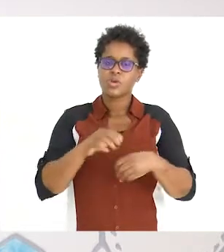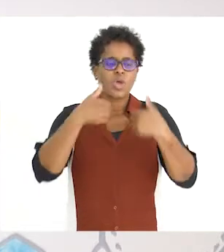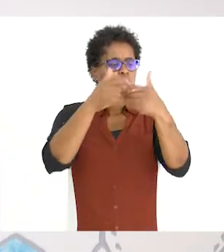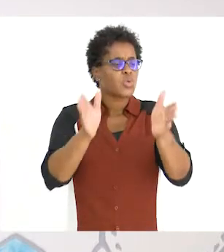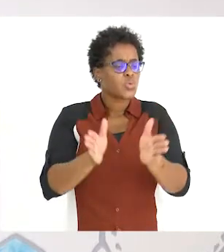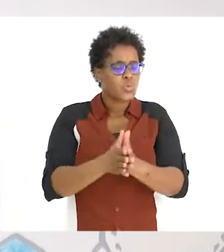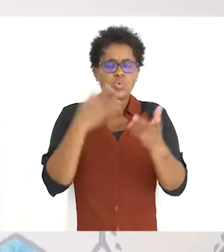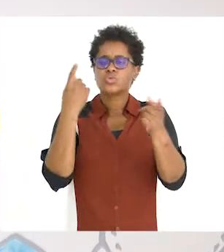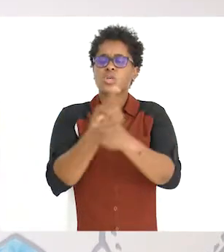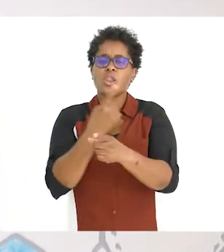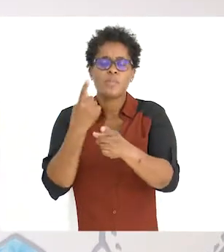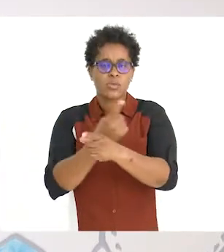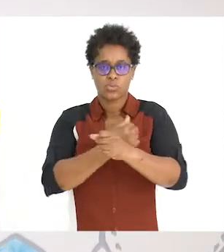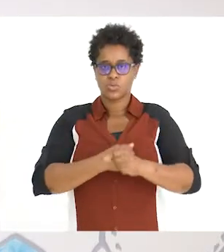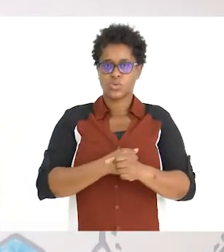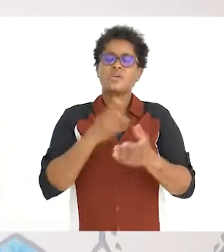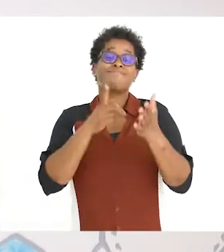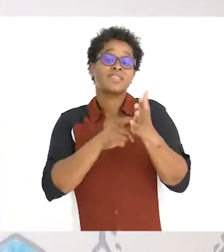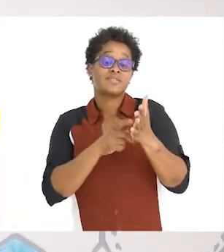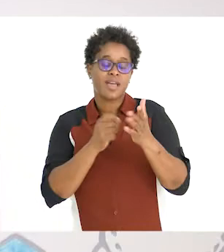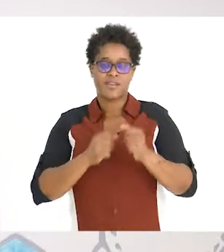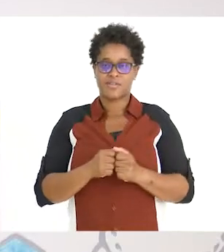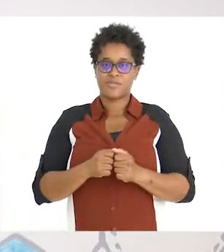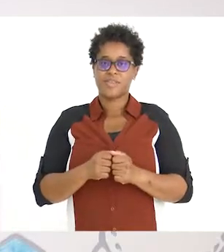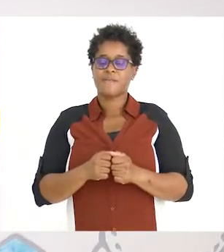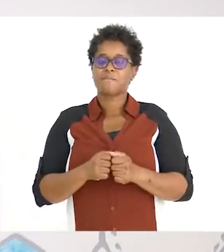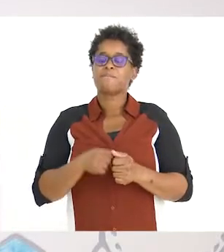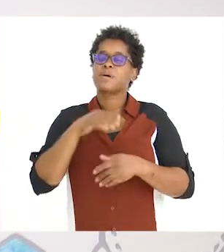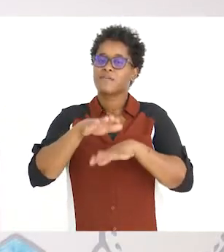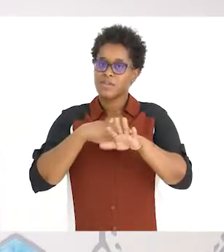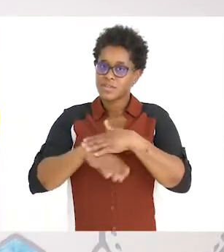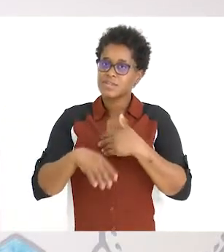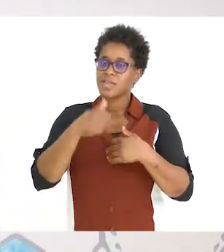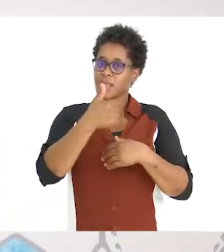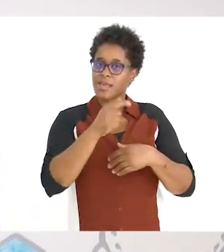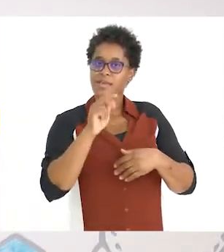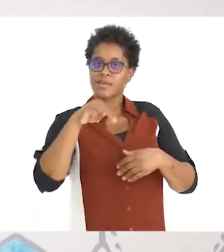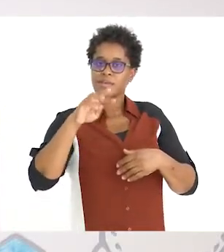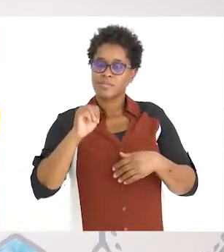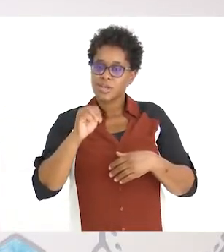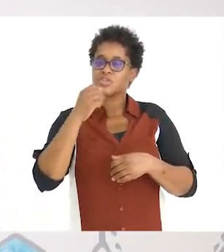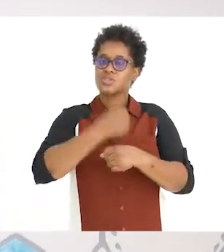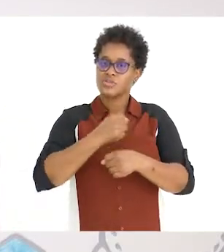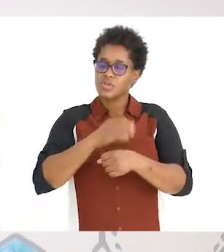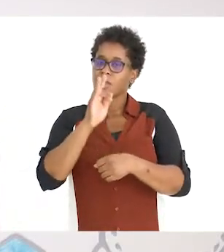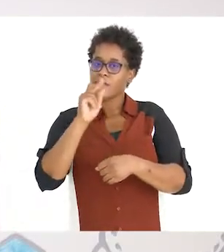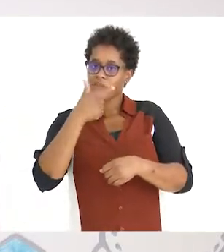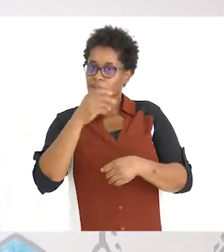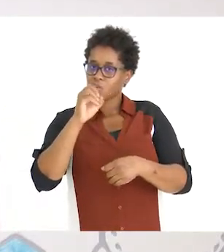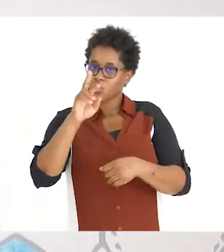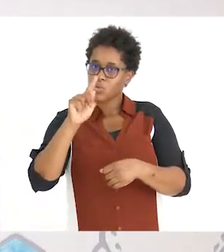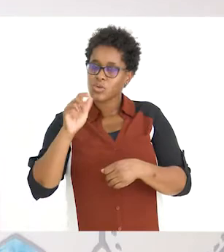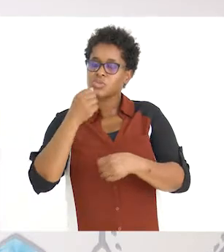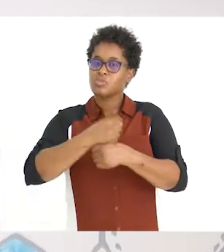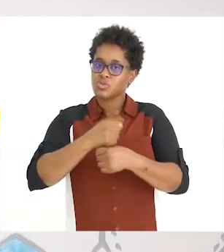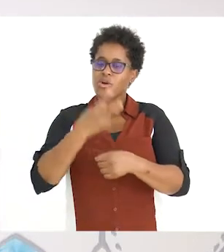Todos os elementos necessários para produzir bens e serviços são fatores de produção. Então vamos